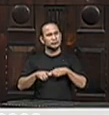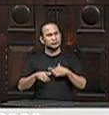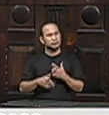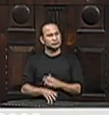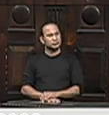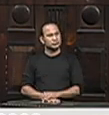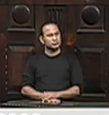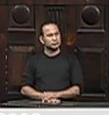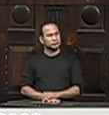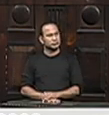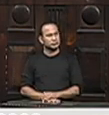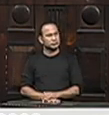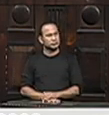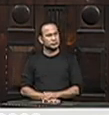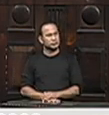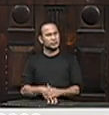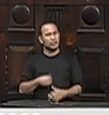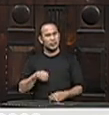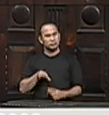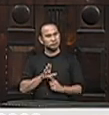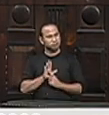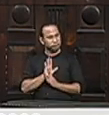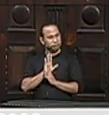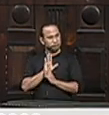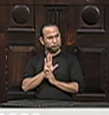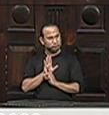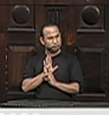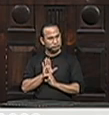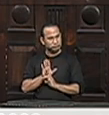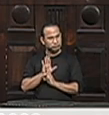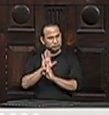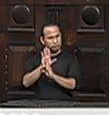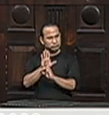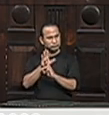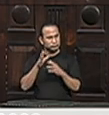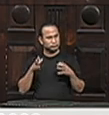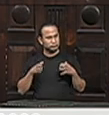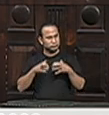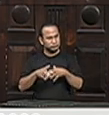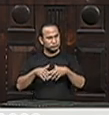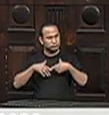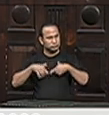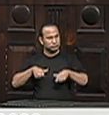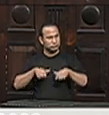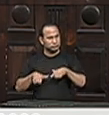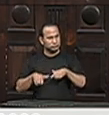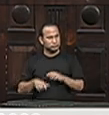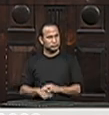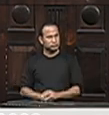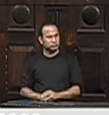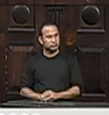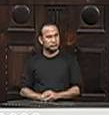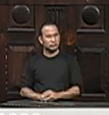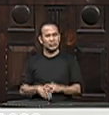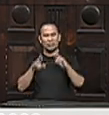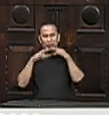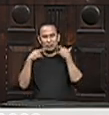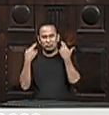respeita a decisão judicial, salvo se a decisão judicial for em benefício do governo ou das causas do